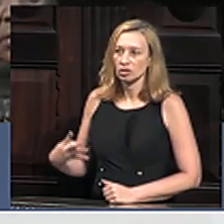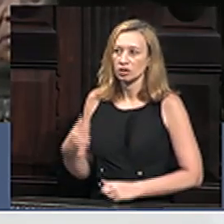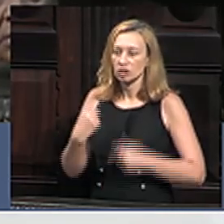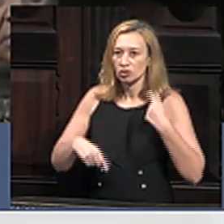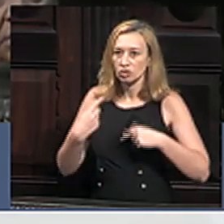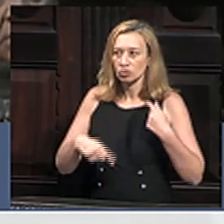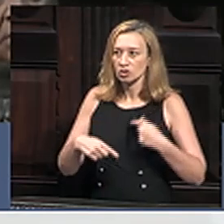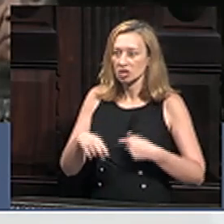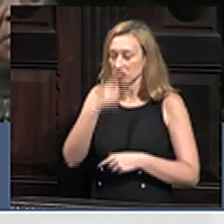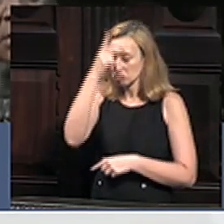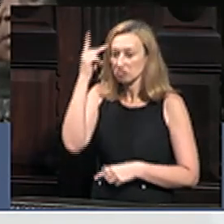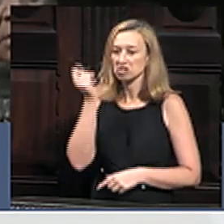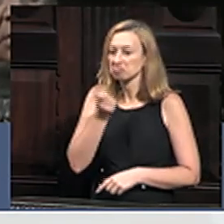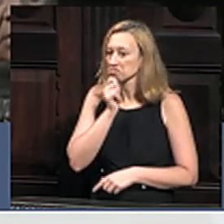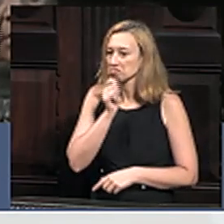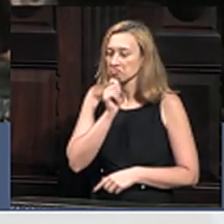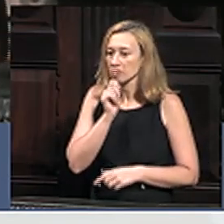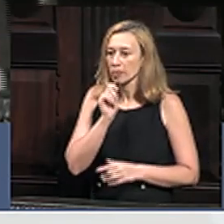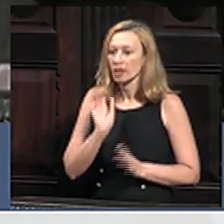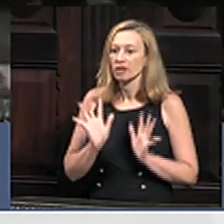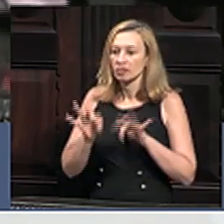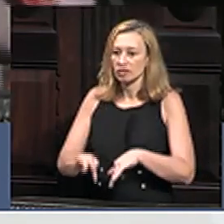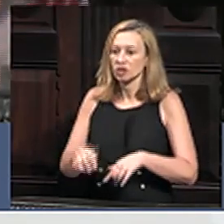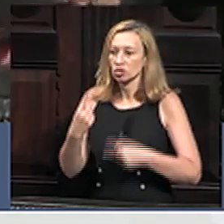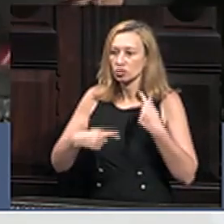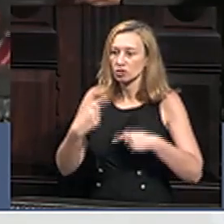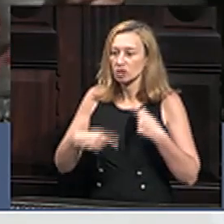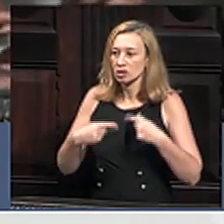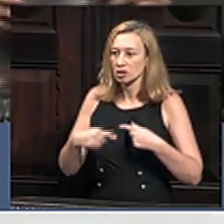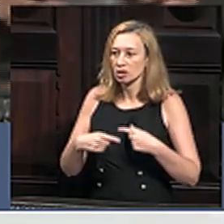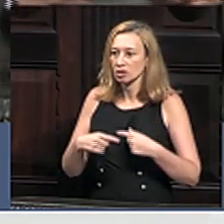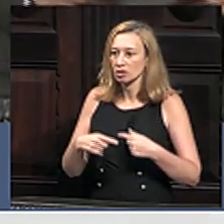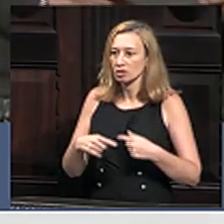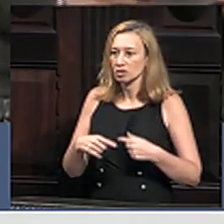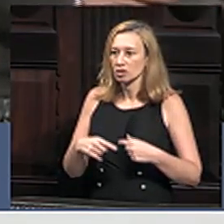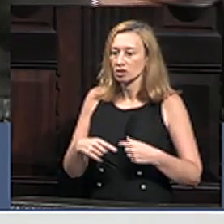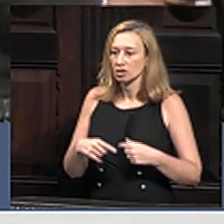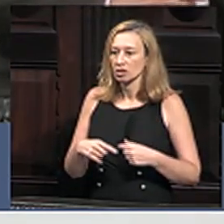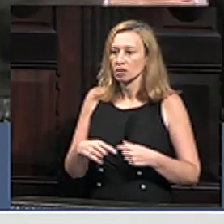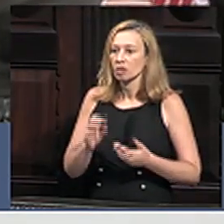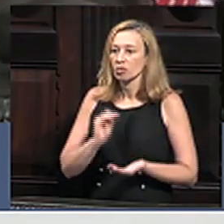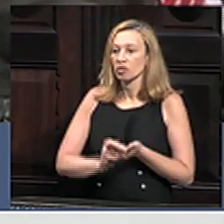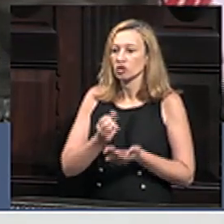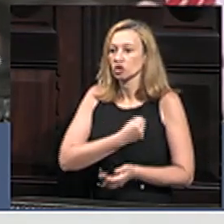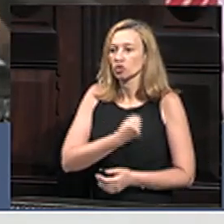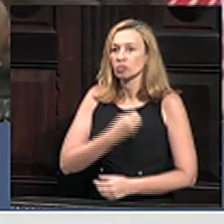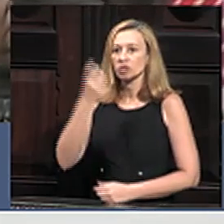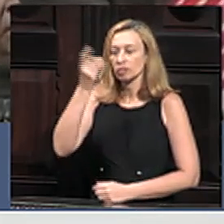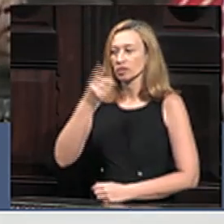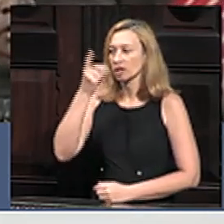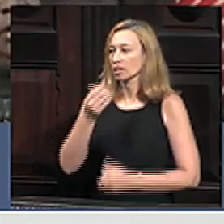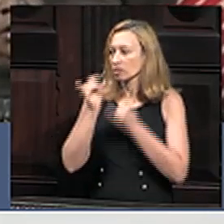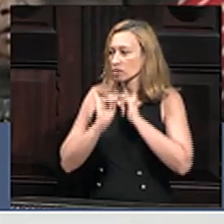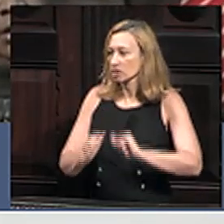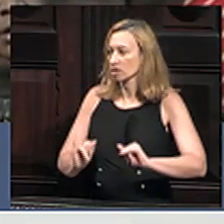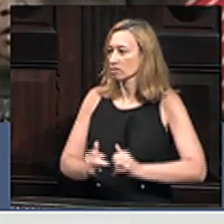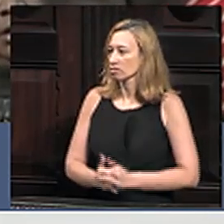não havendo quem queira discutir, é encerrada a discussão. Fica adiada a votação, por falta de quórum. Anuncio.